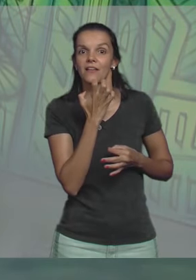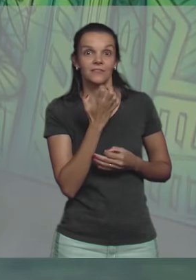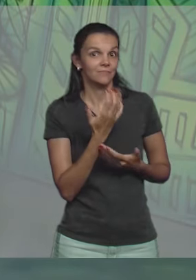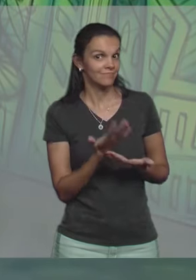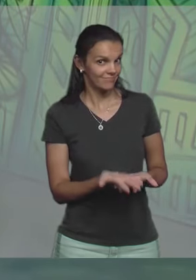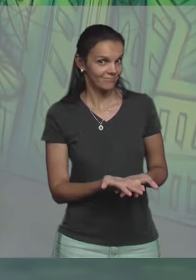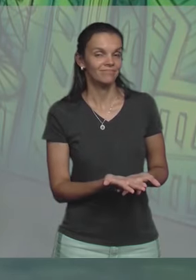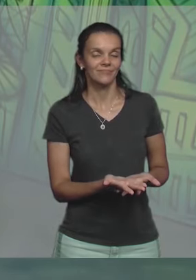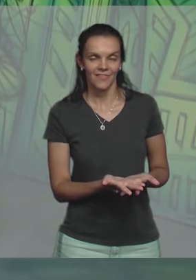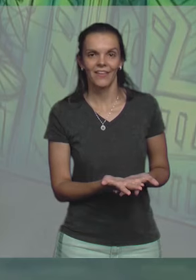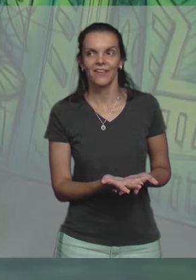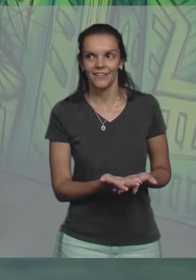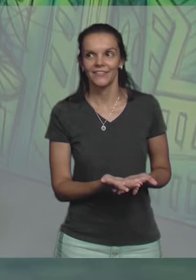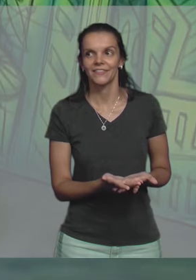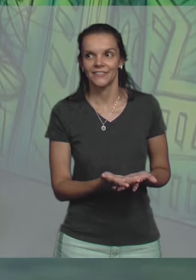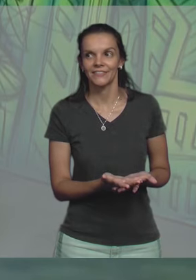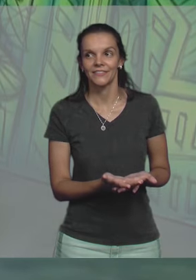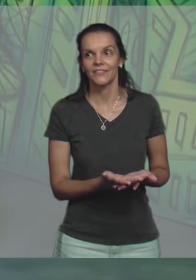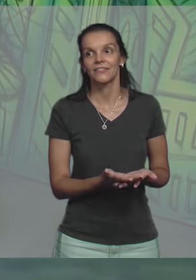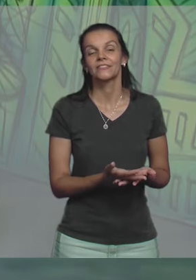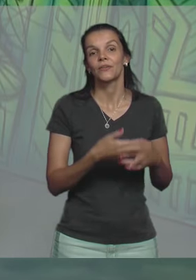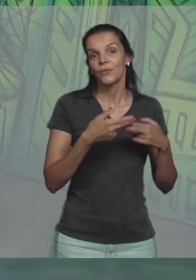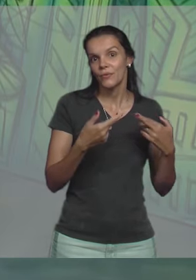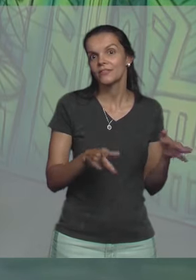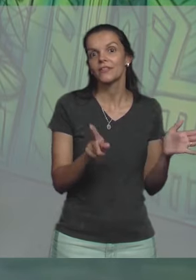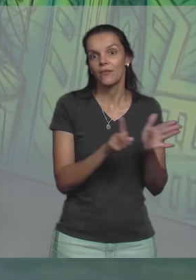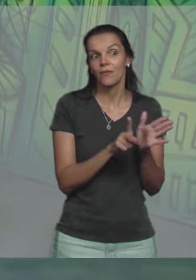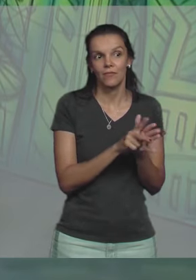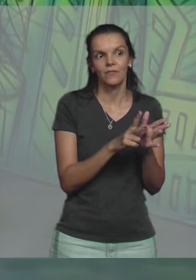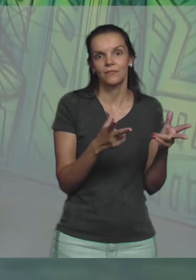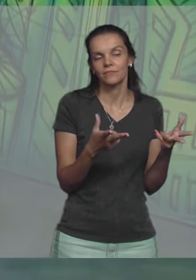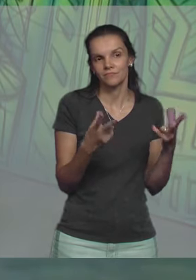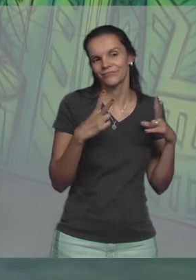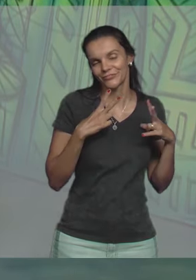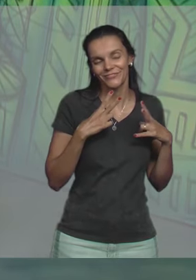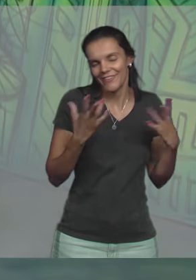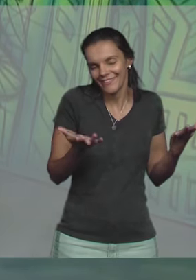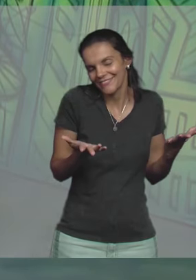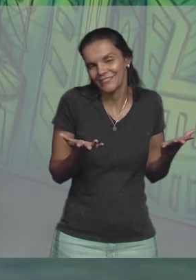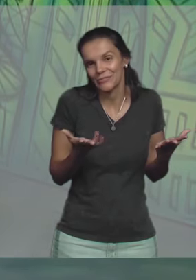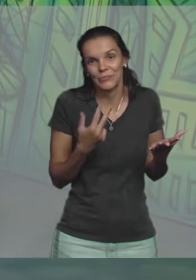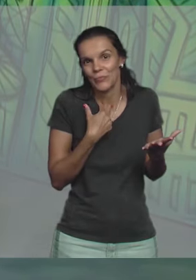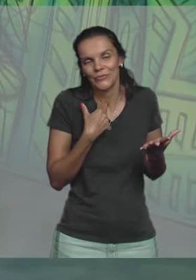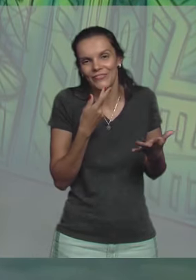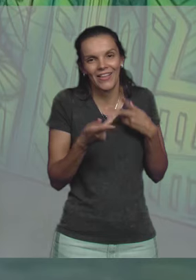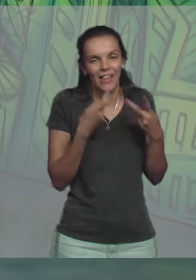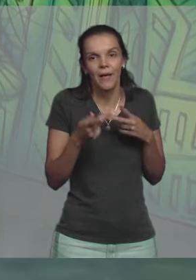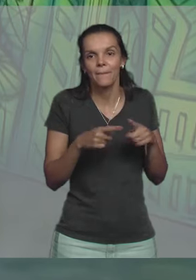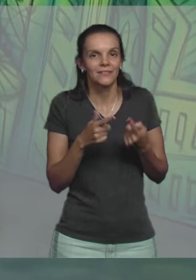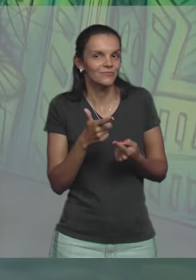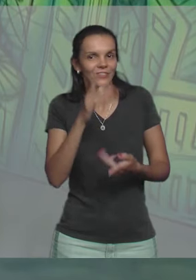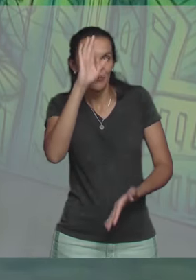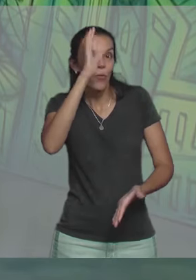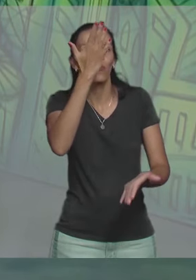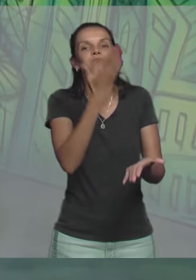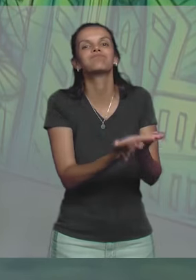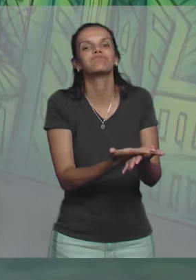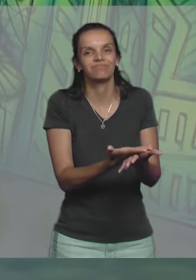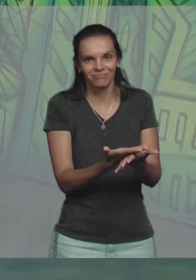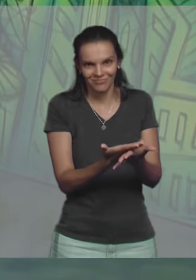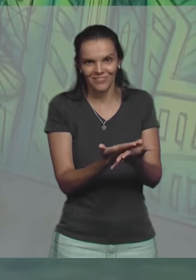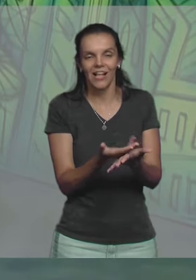ônibus. Bem, são assuntos muito particulares, mas posso falar do ponto de vista geral, assim, a gente não tem uma confiança no transporte público,